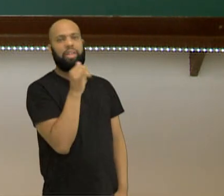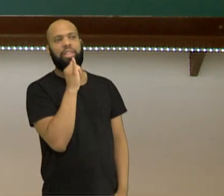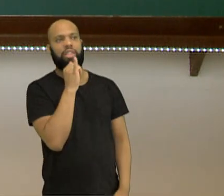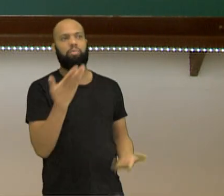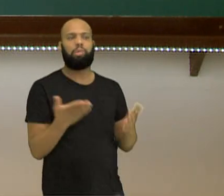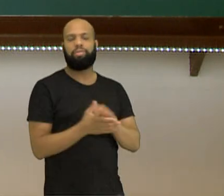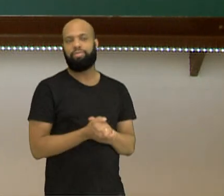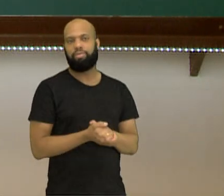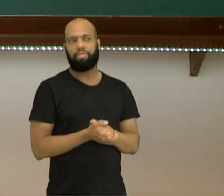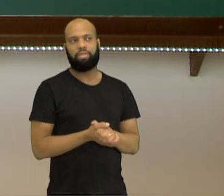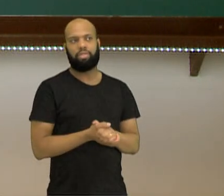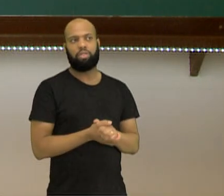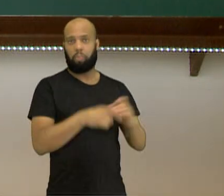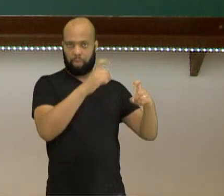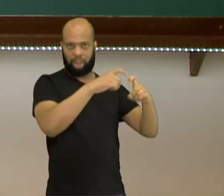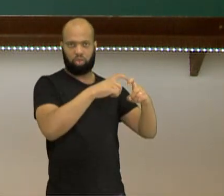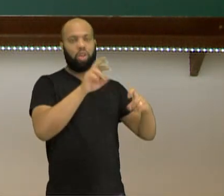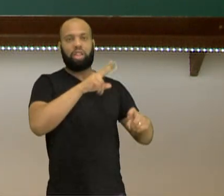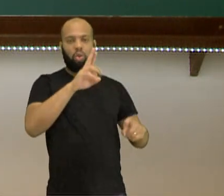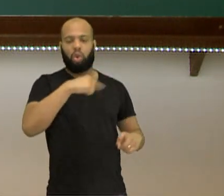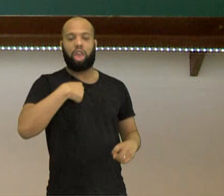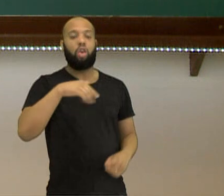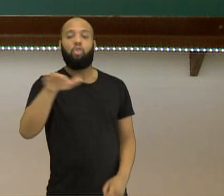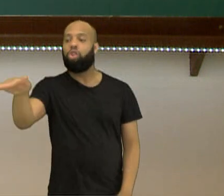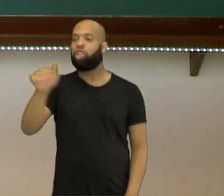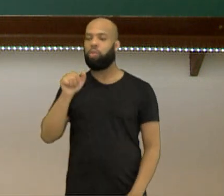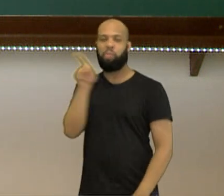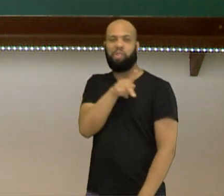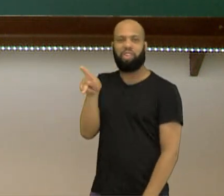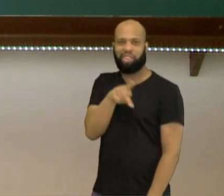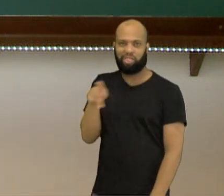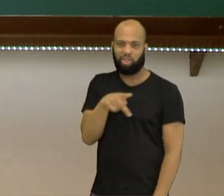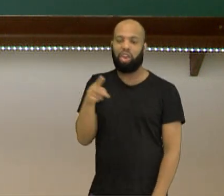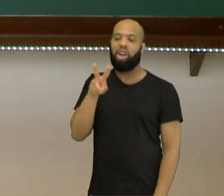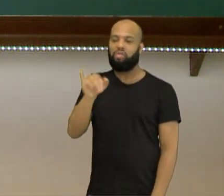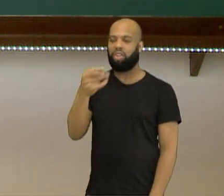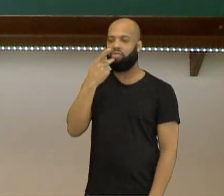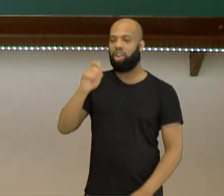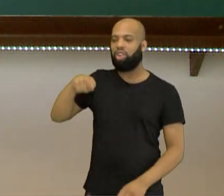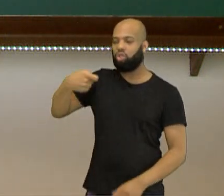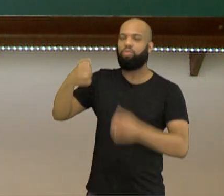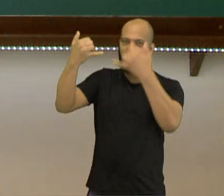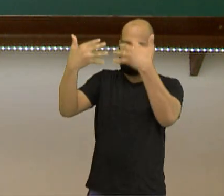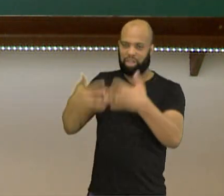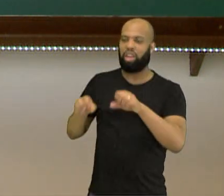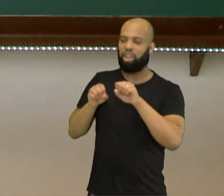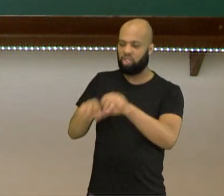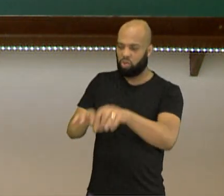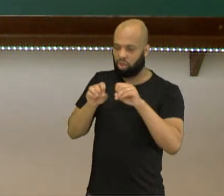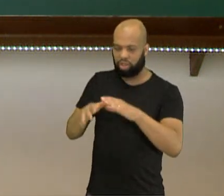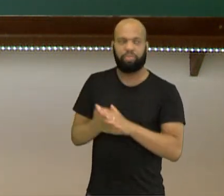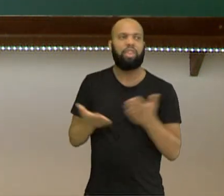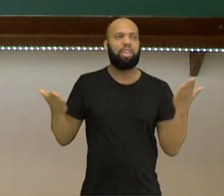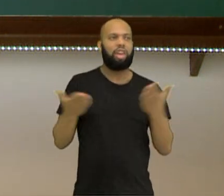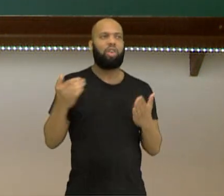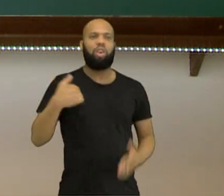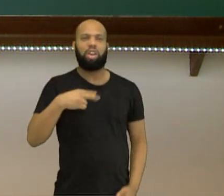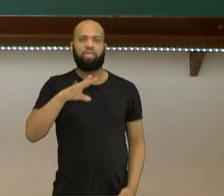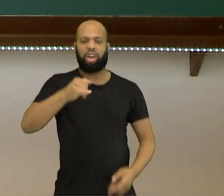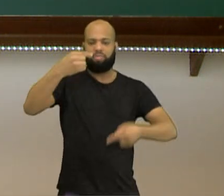um médico? Não, vou falar um professor. Estou aqui para falar de educação. Se eu for